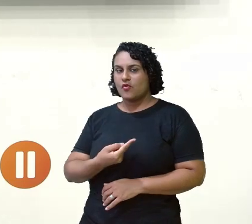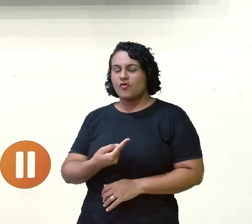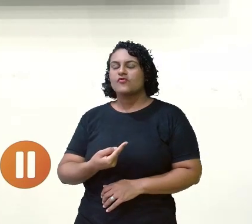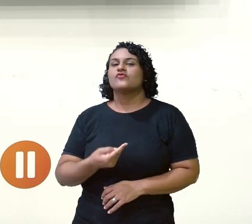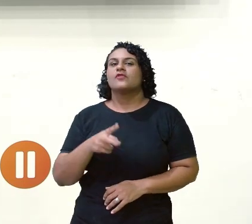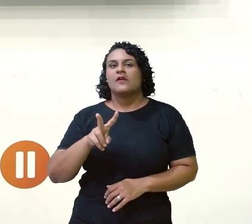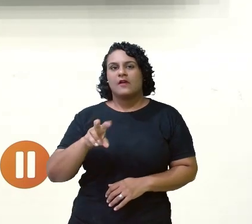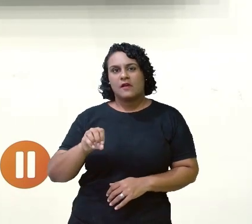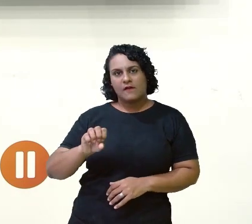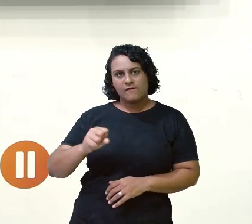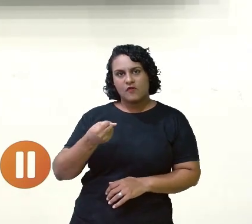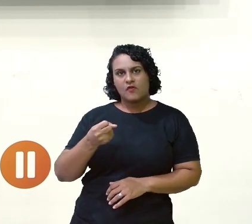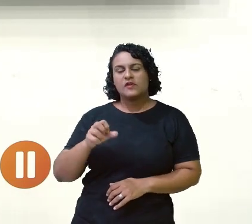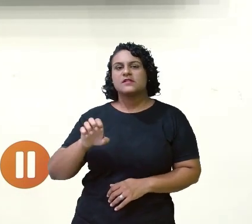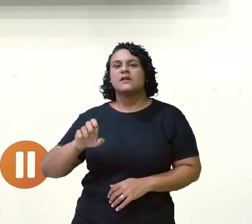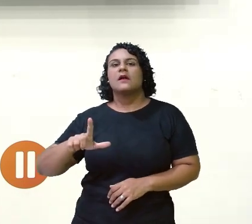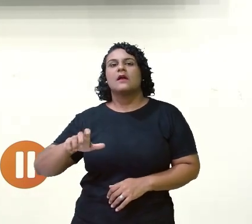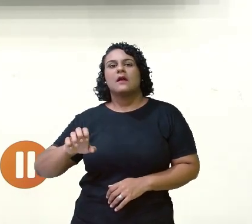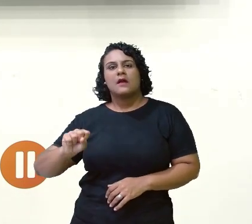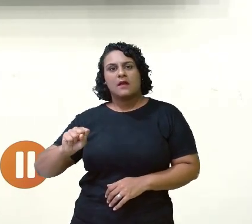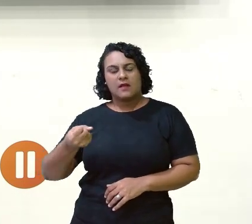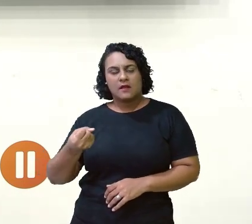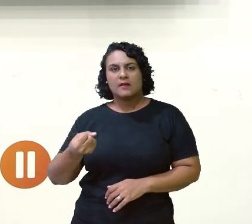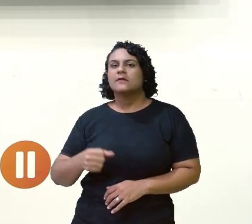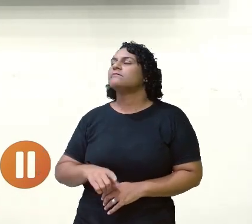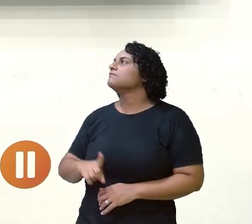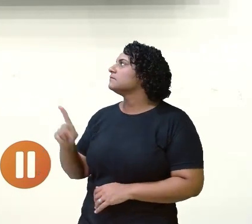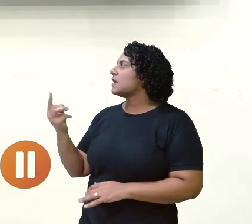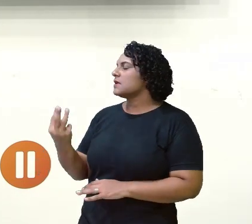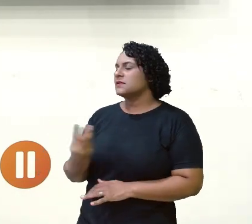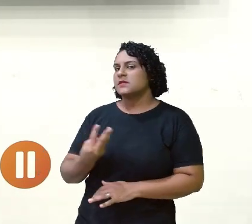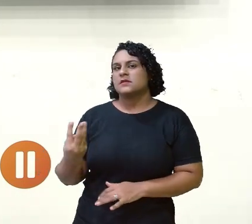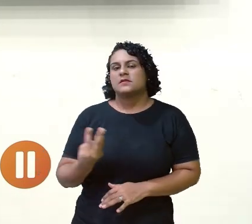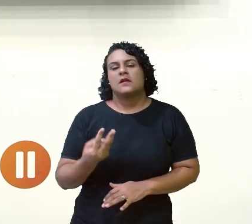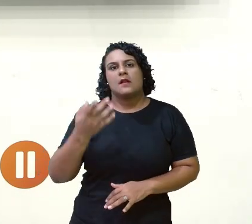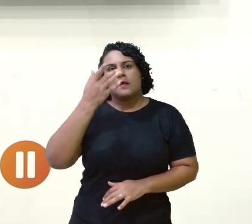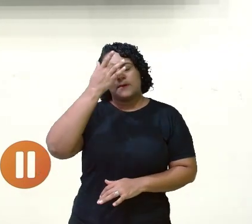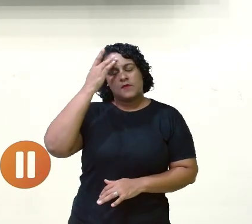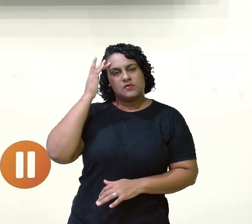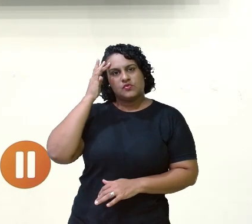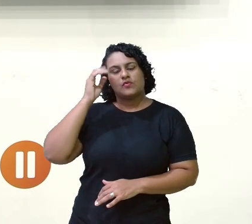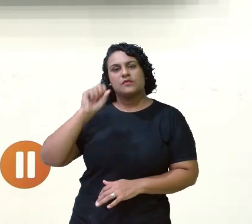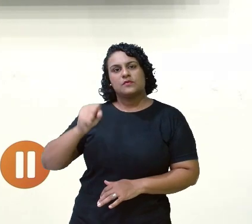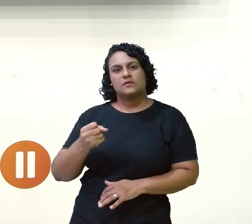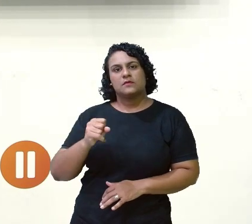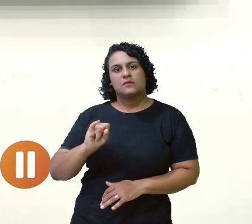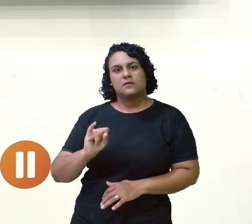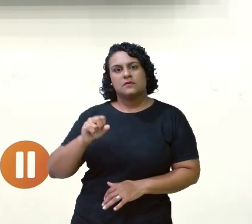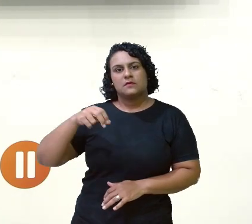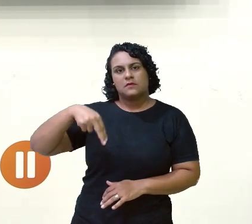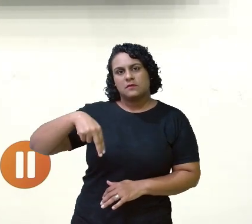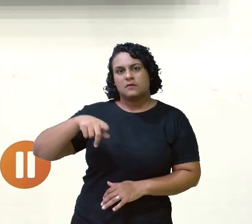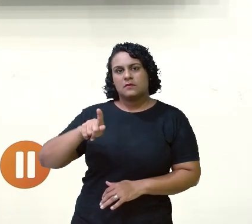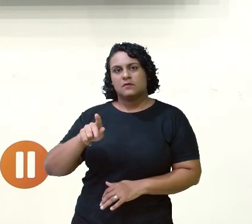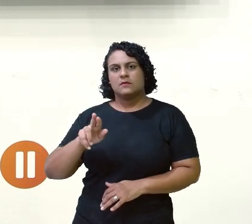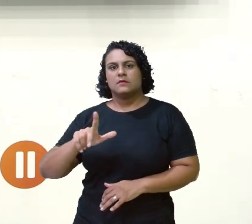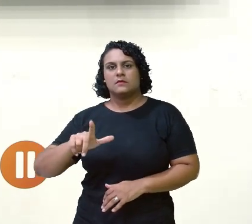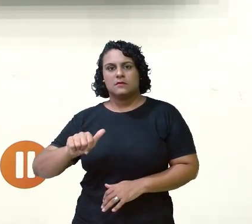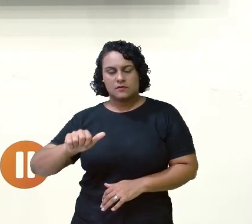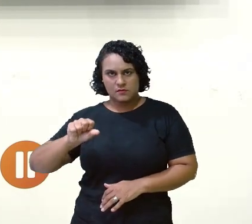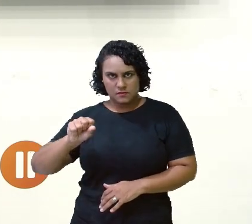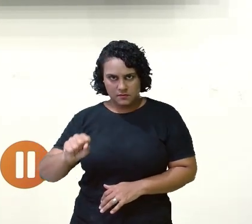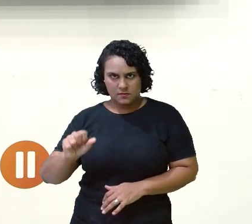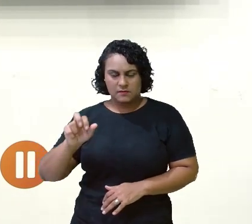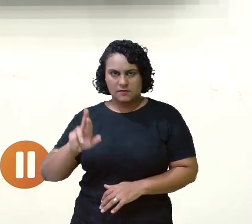Então, ele é a terceira pessoa do singular. Por isso que o verbo atravessar está no